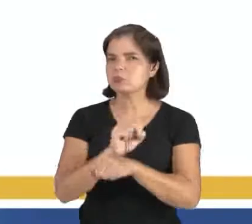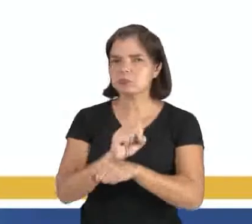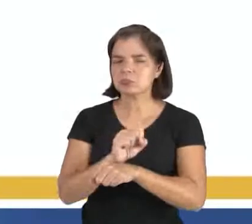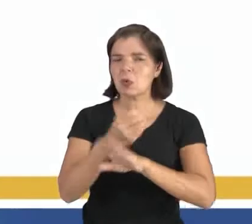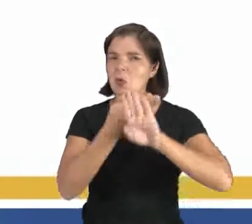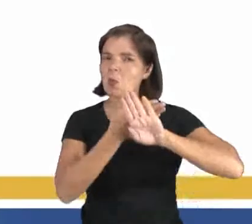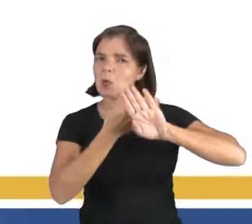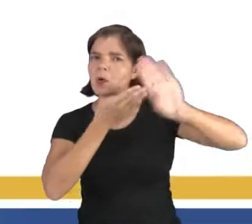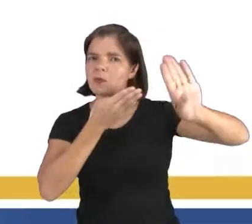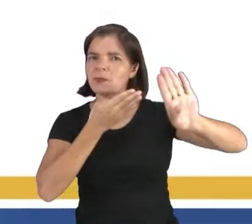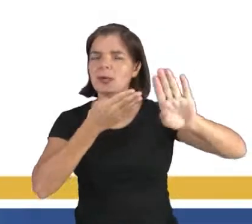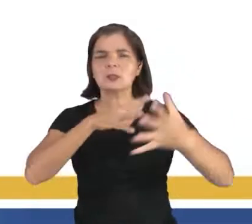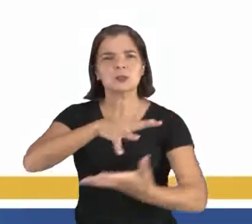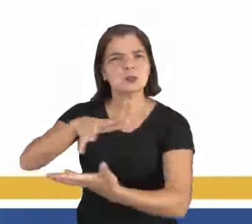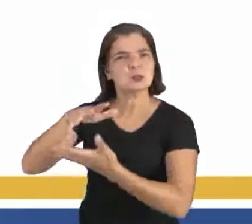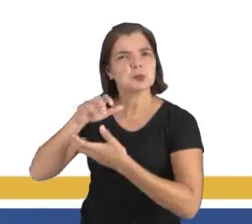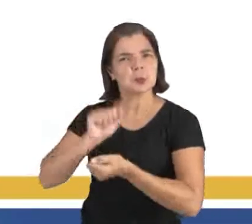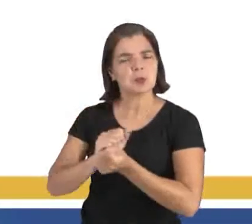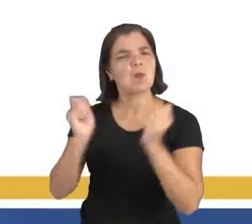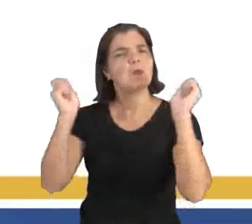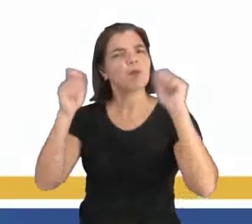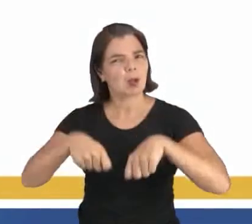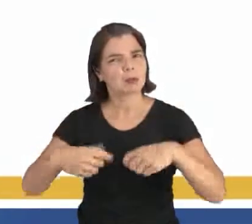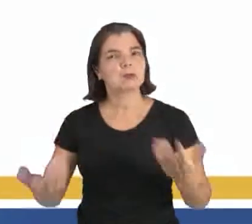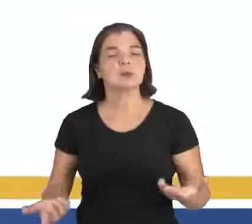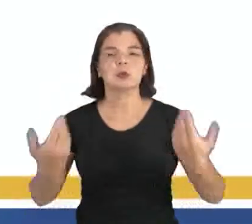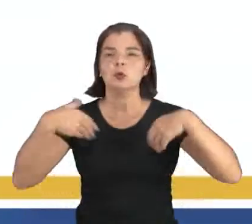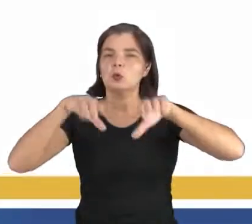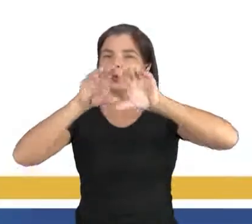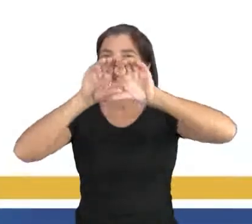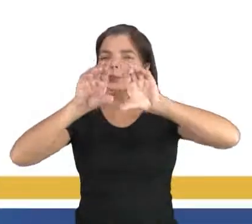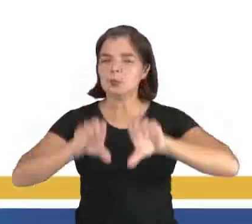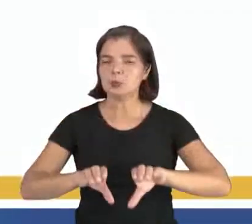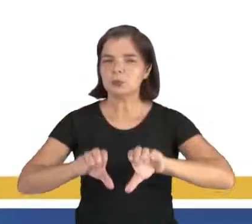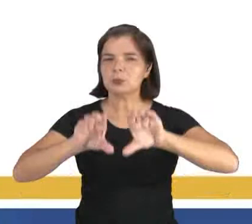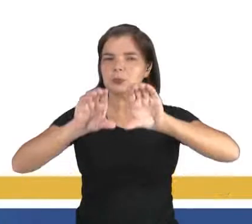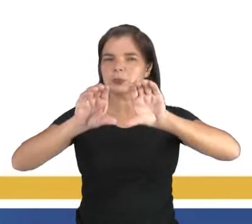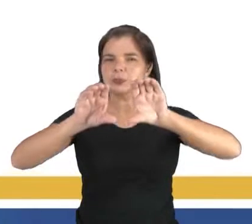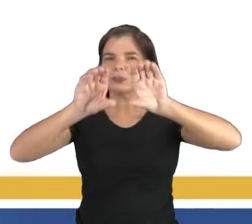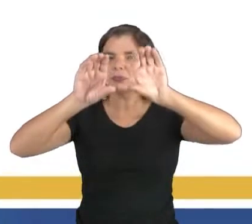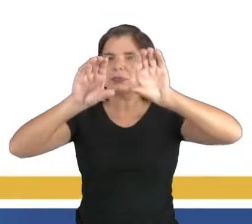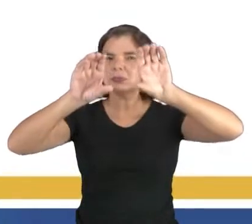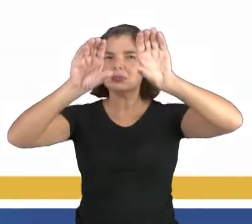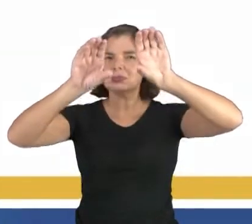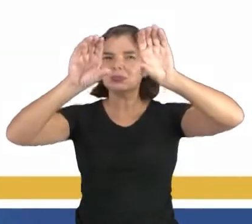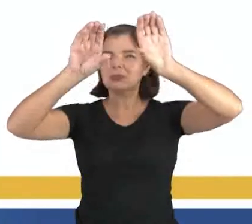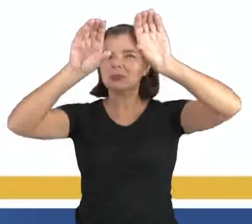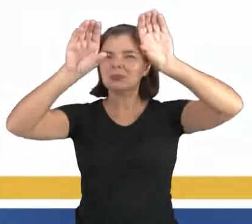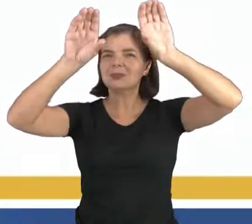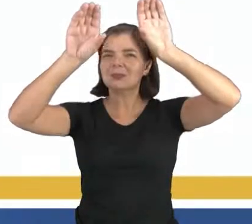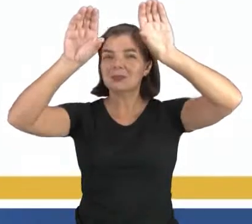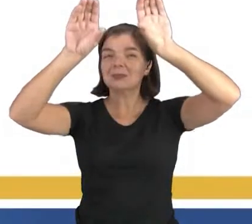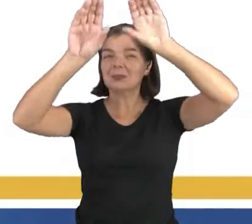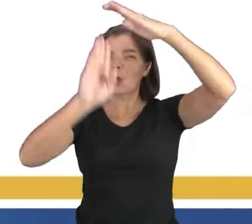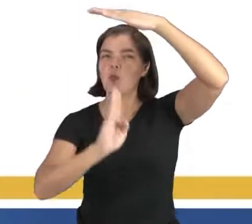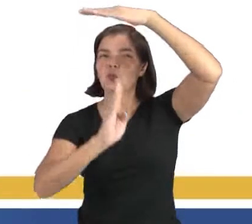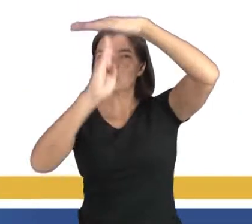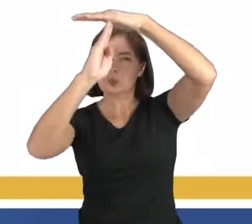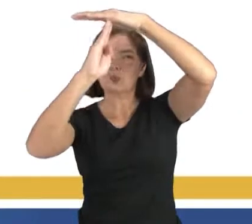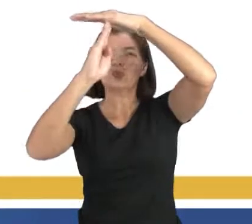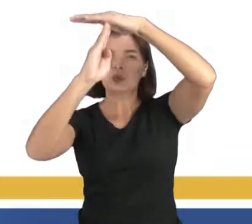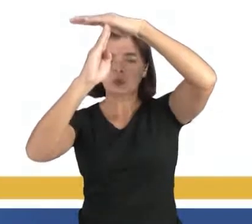me afastar da terra, o máximo que puder. Subiu o mais alto que pôde. Quando chegou lá no topo do